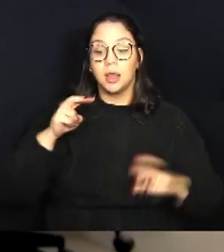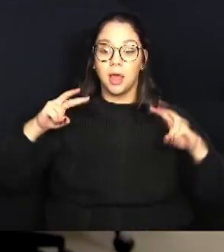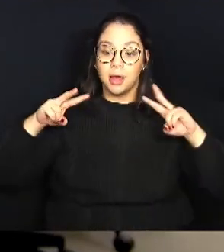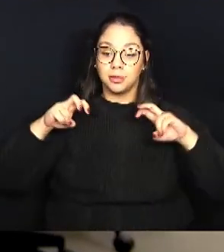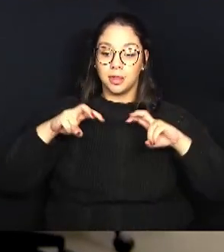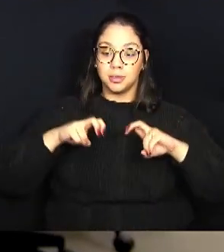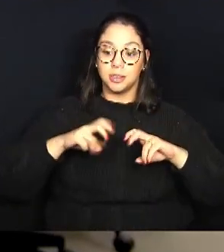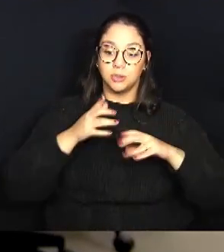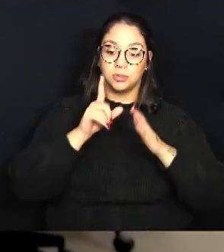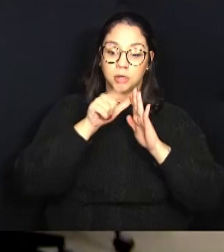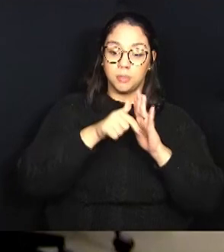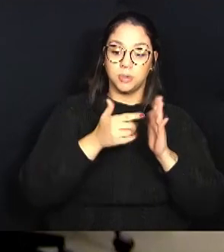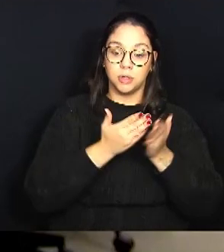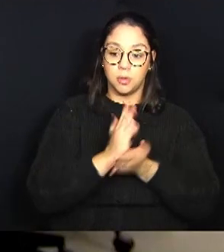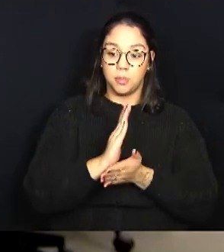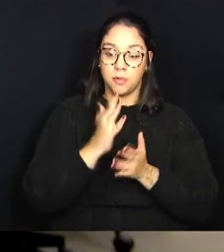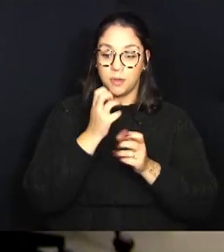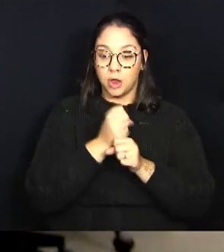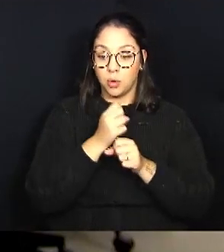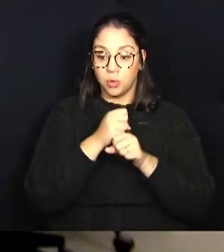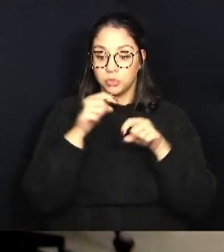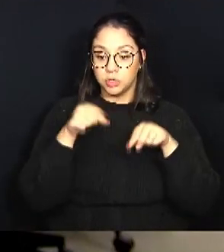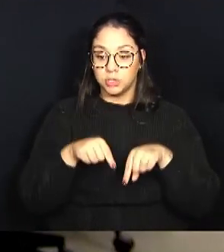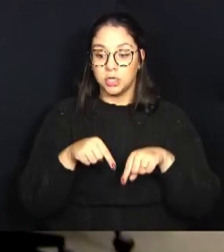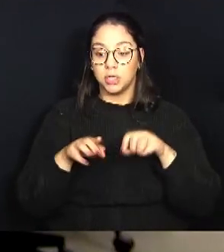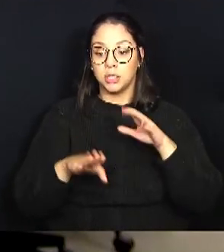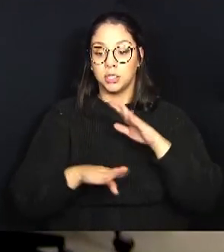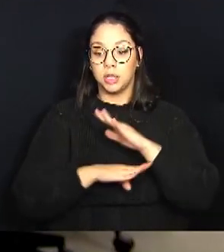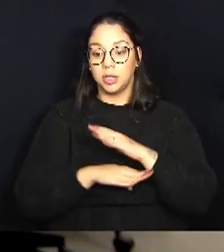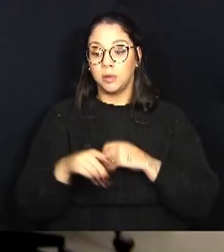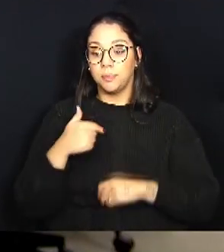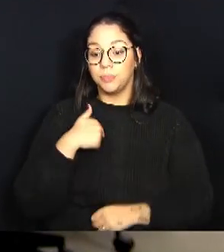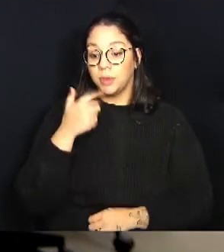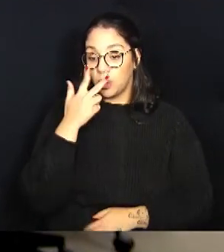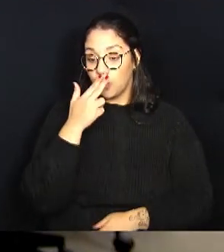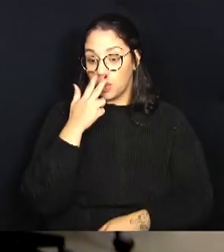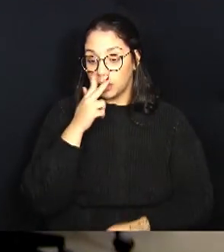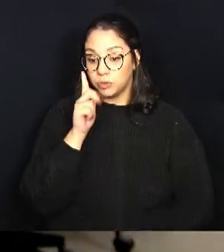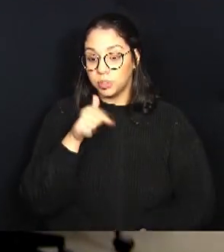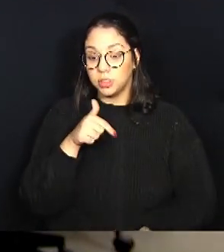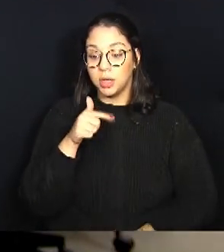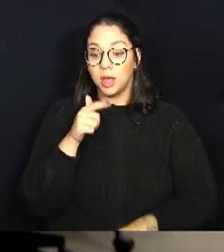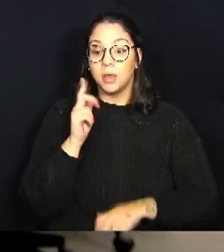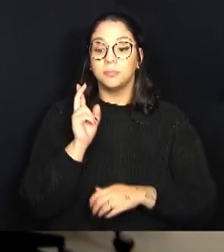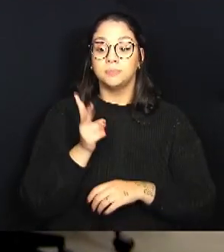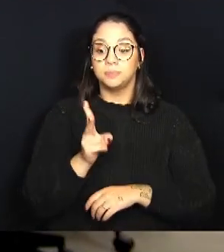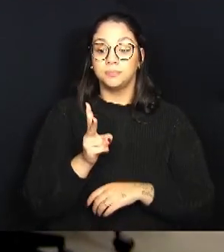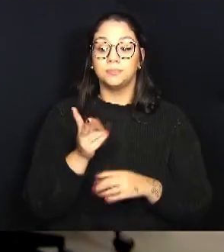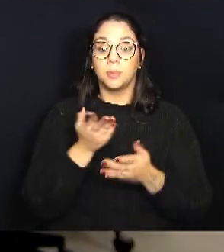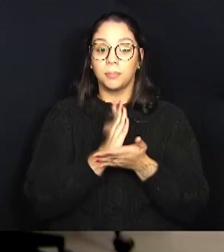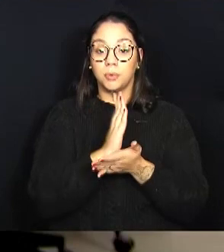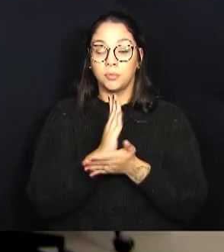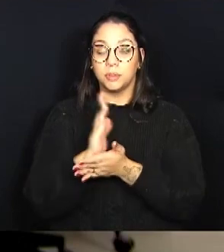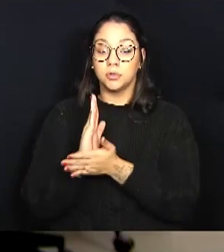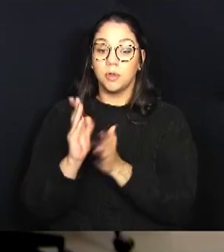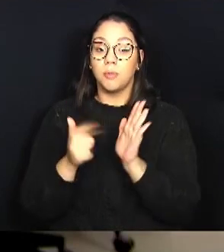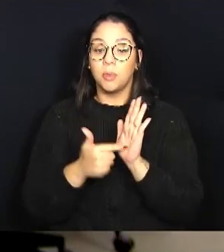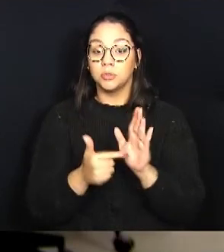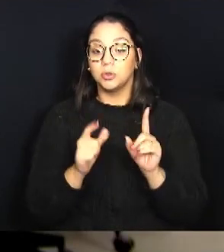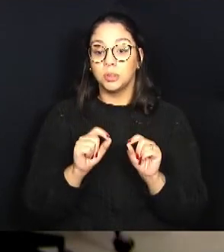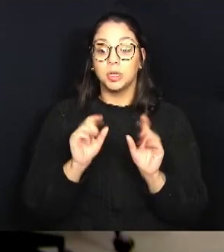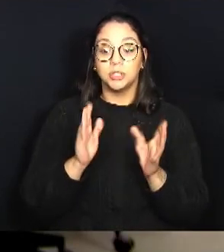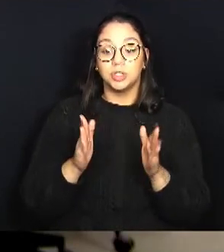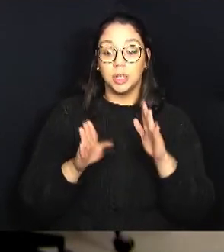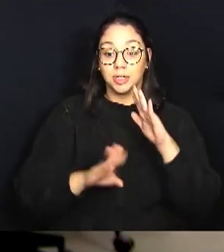depois a aprovação das contas da Câmara. Eu acho que essa sequência de aprovação só demonstra a maturidade